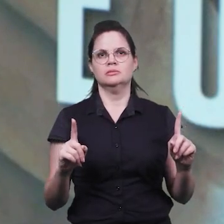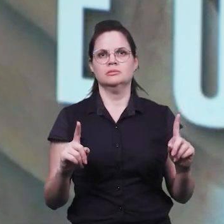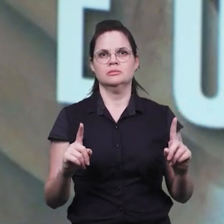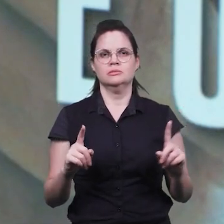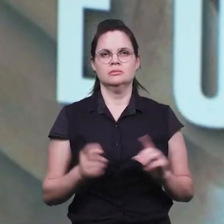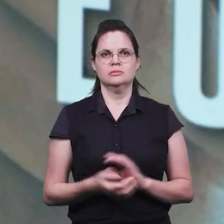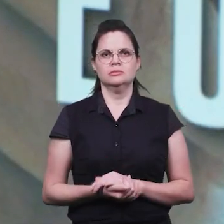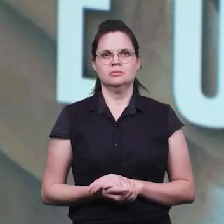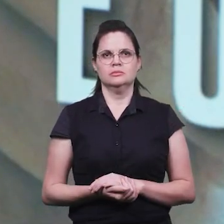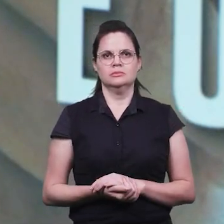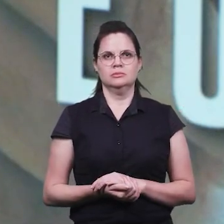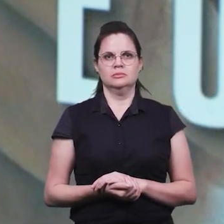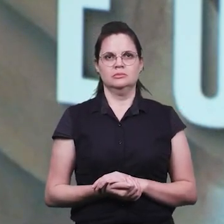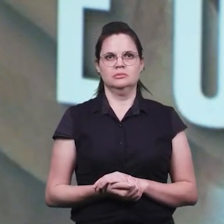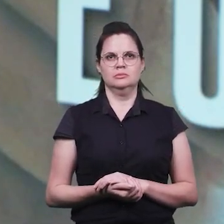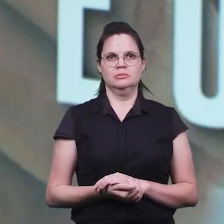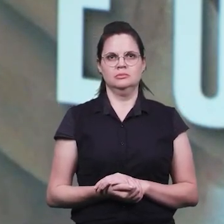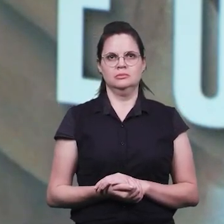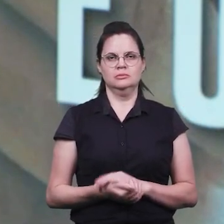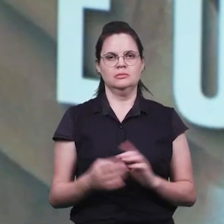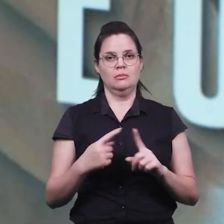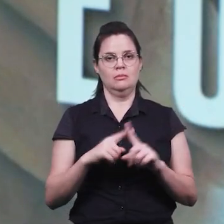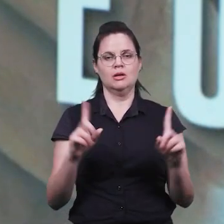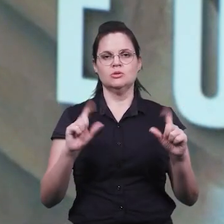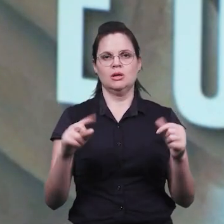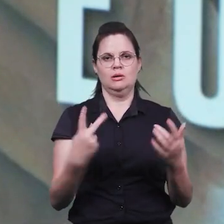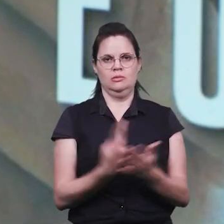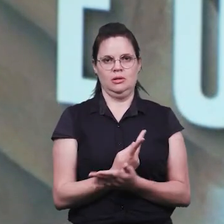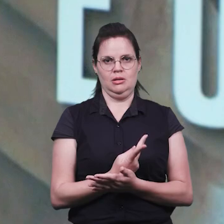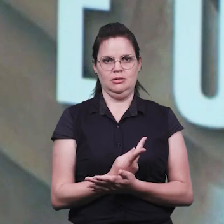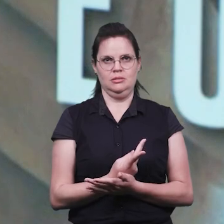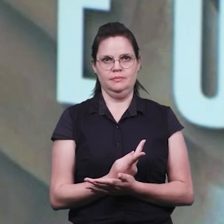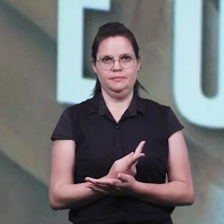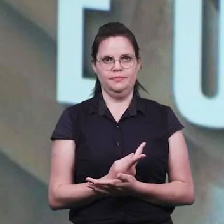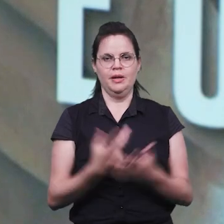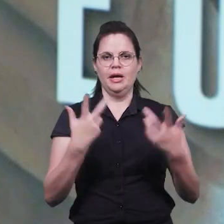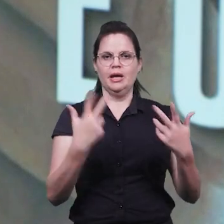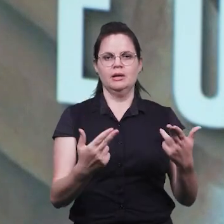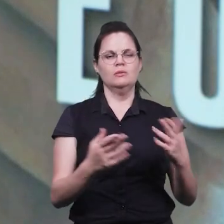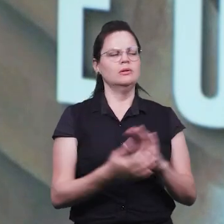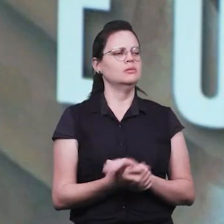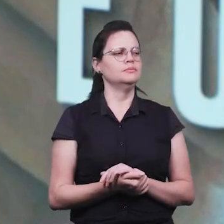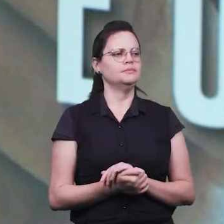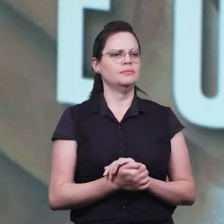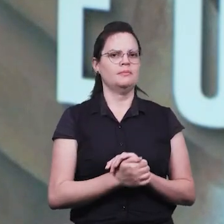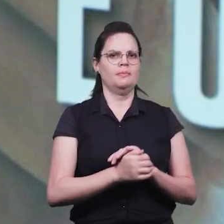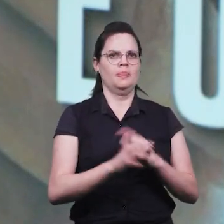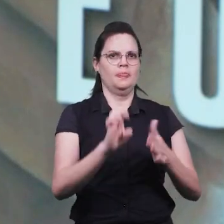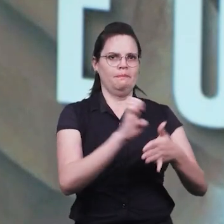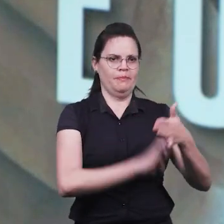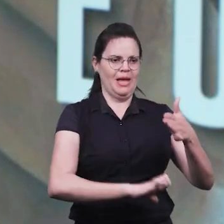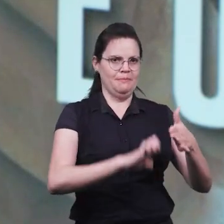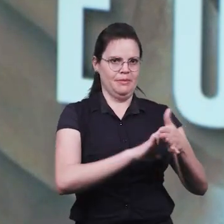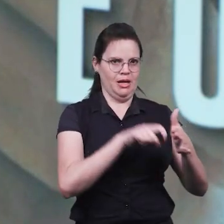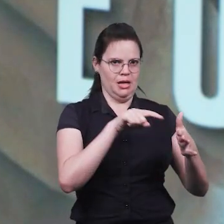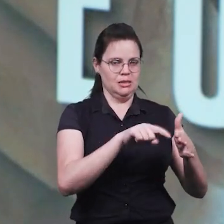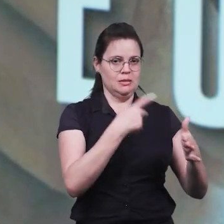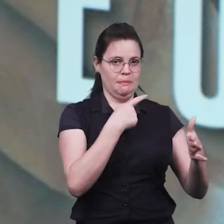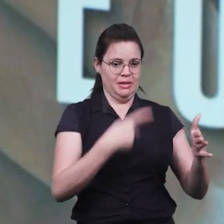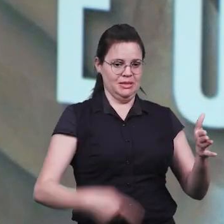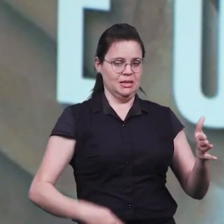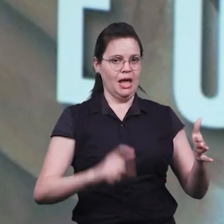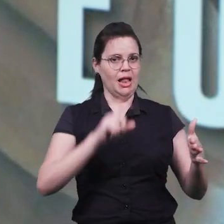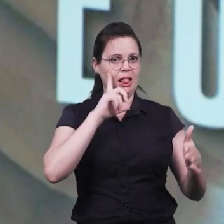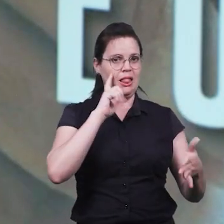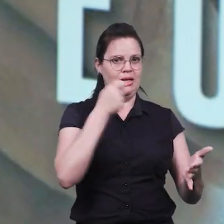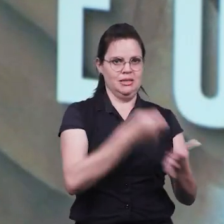tem, toda empresa, o presidente, ele tem a força de decisão.